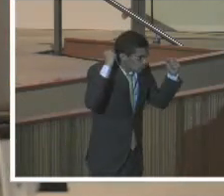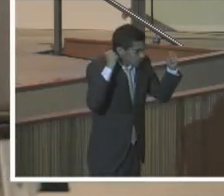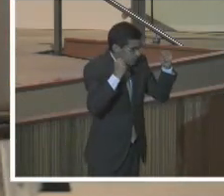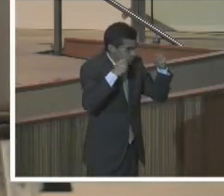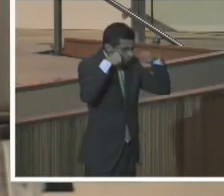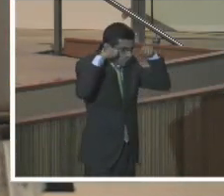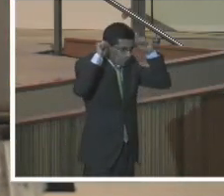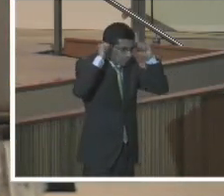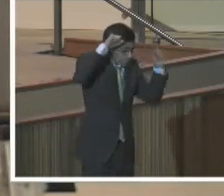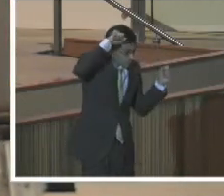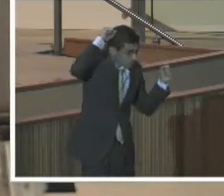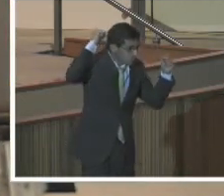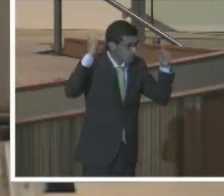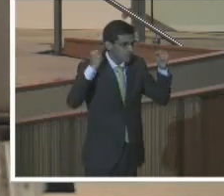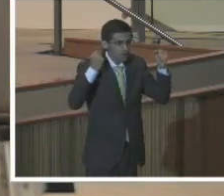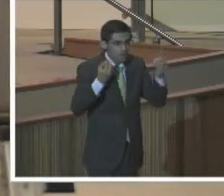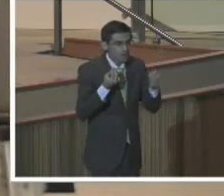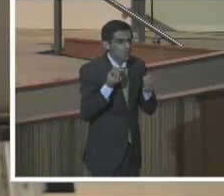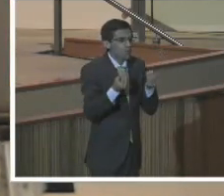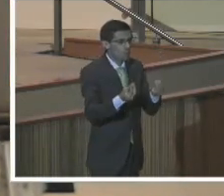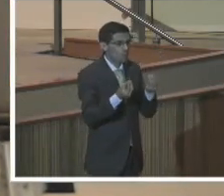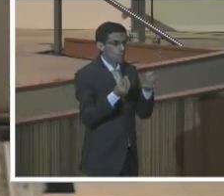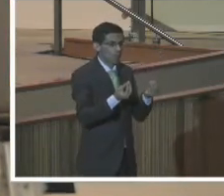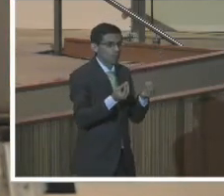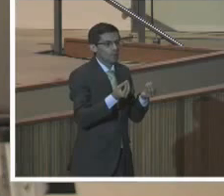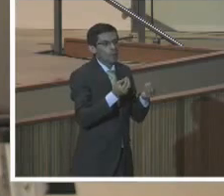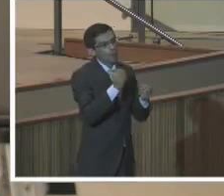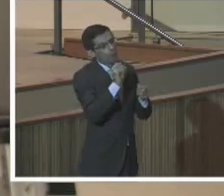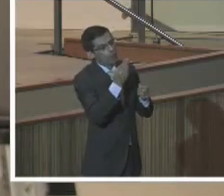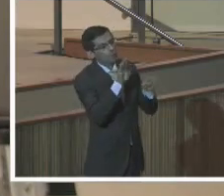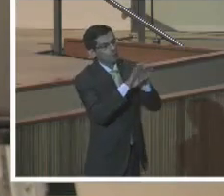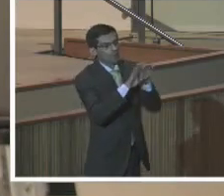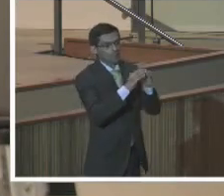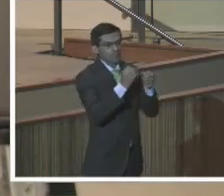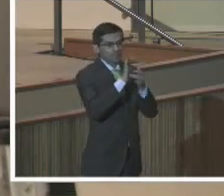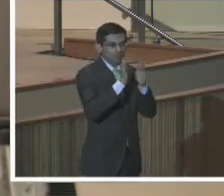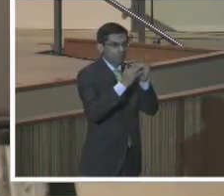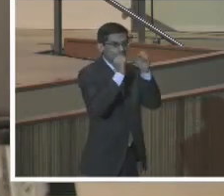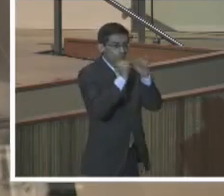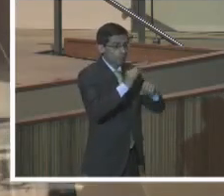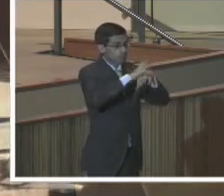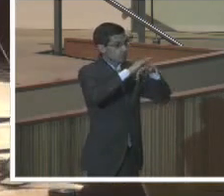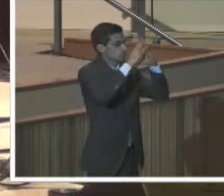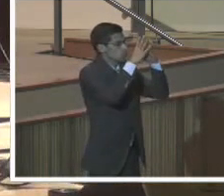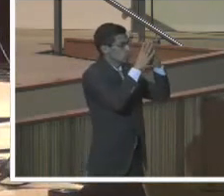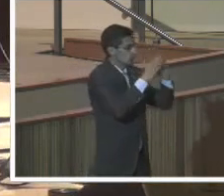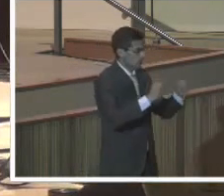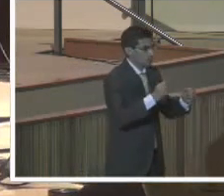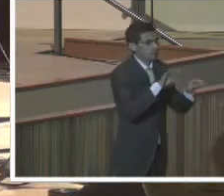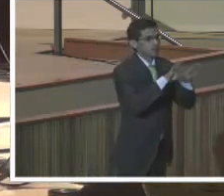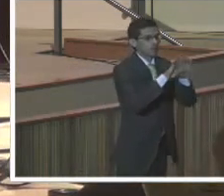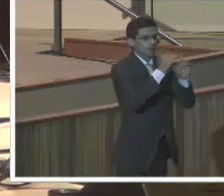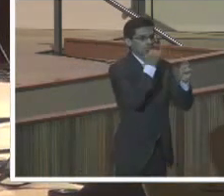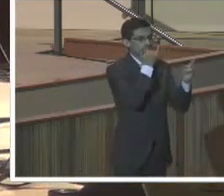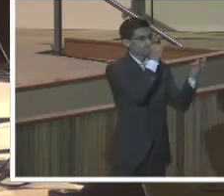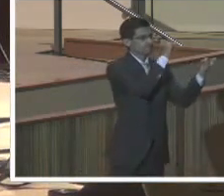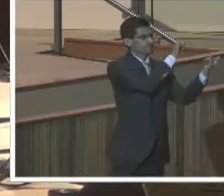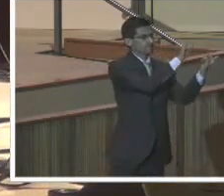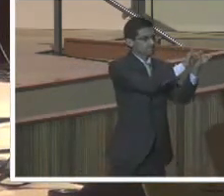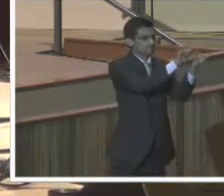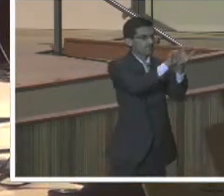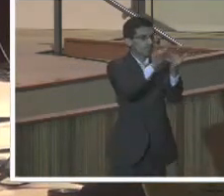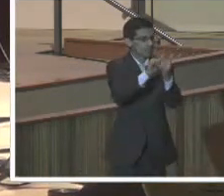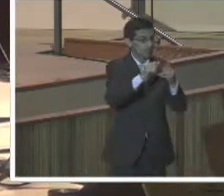nos ombros? E sabe por que Ele pode curar as suas feridas, e Ele pode perdoar os seus pecados, transformar a